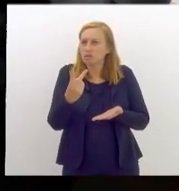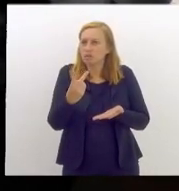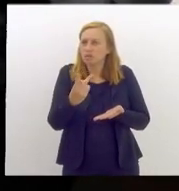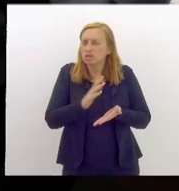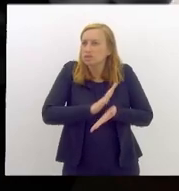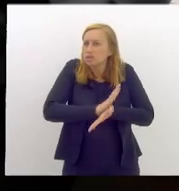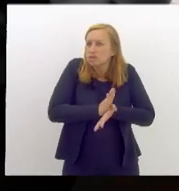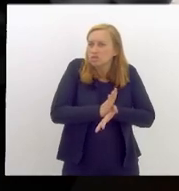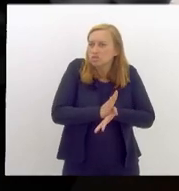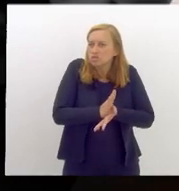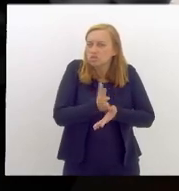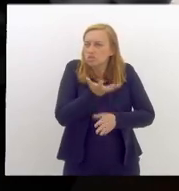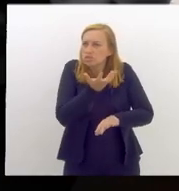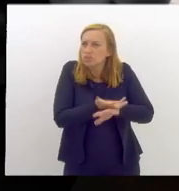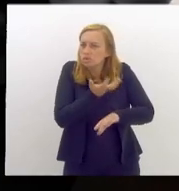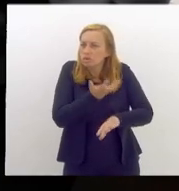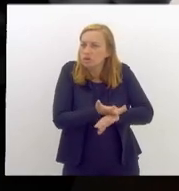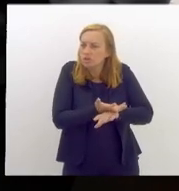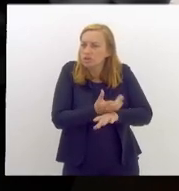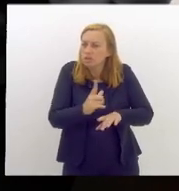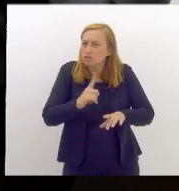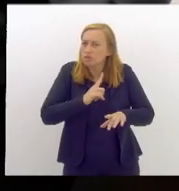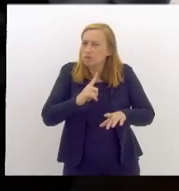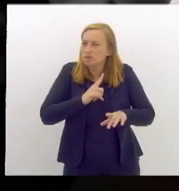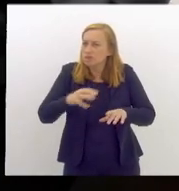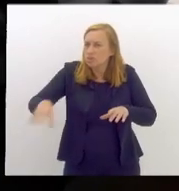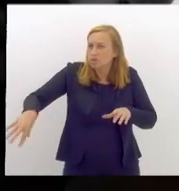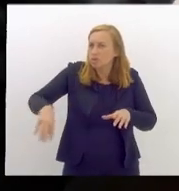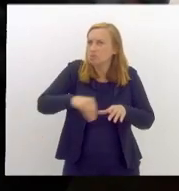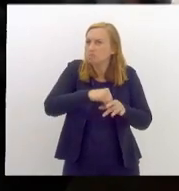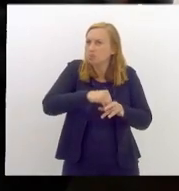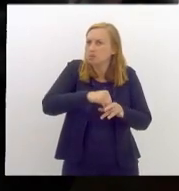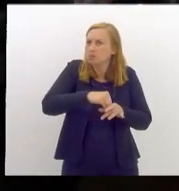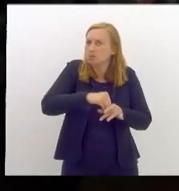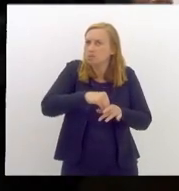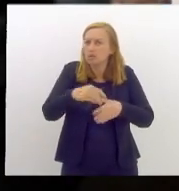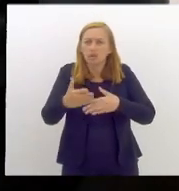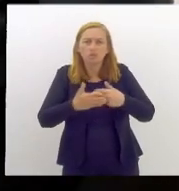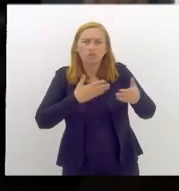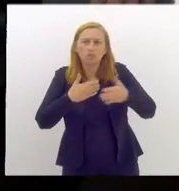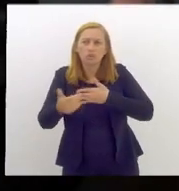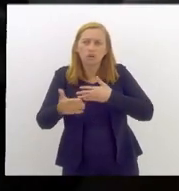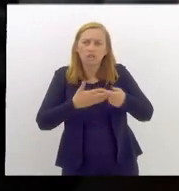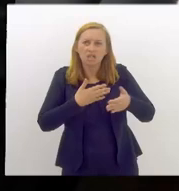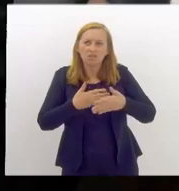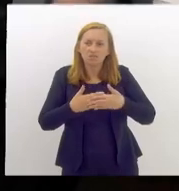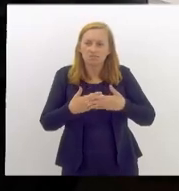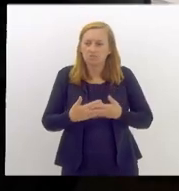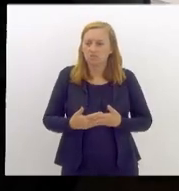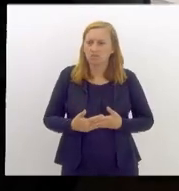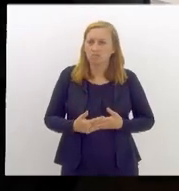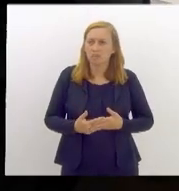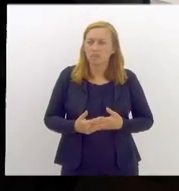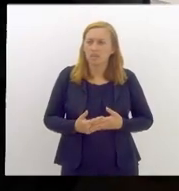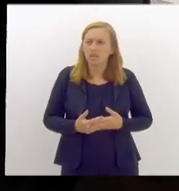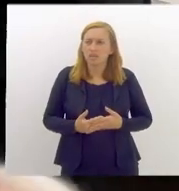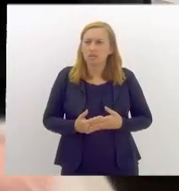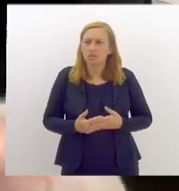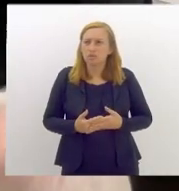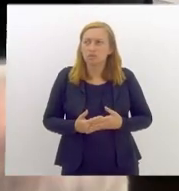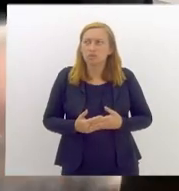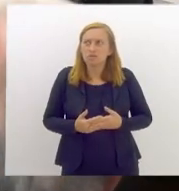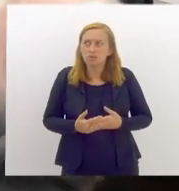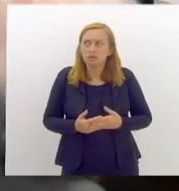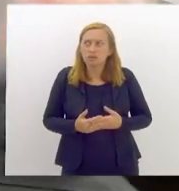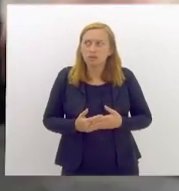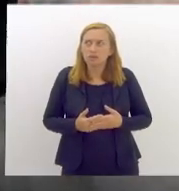uma praça para ter uma incorporação qualquer que ela seja em frente